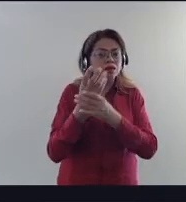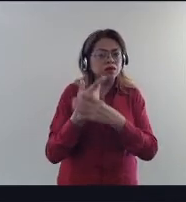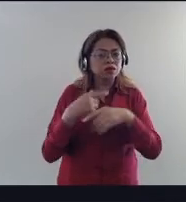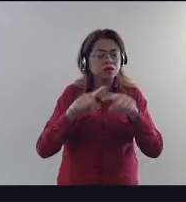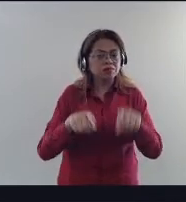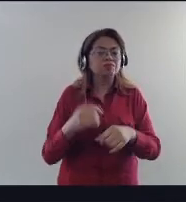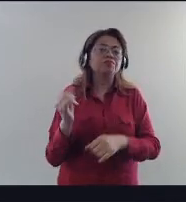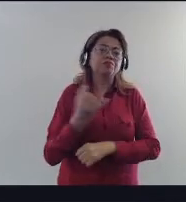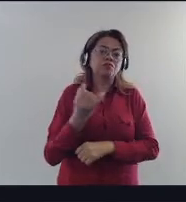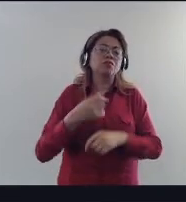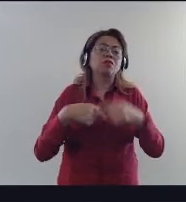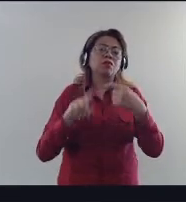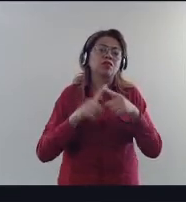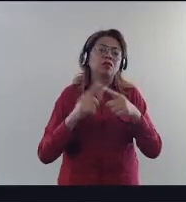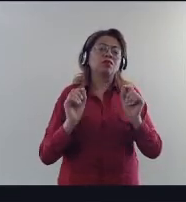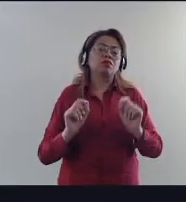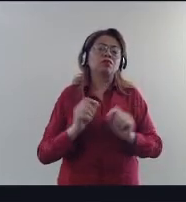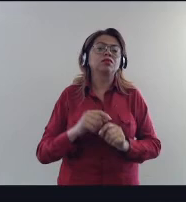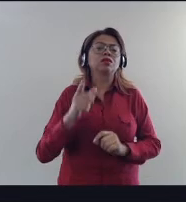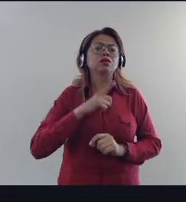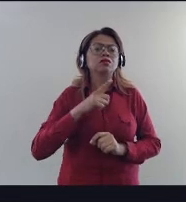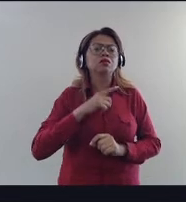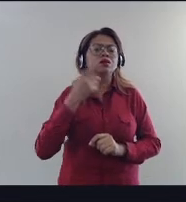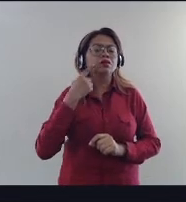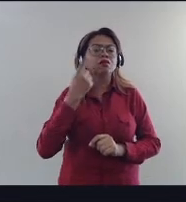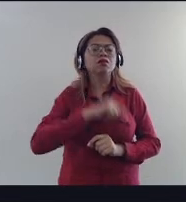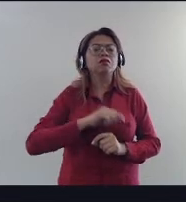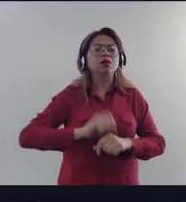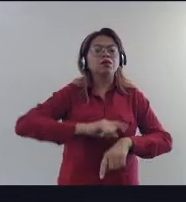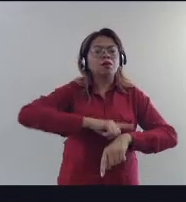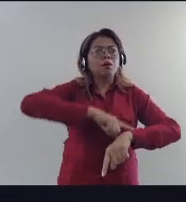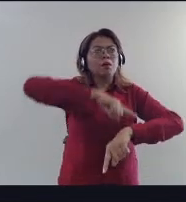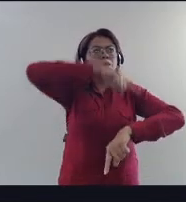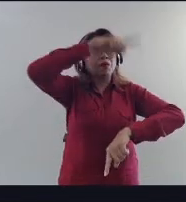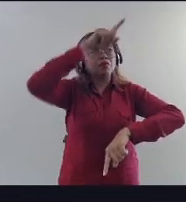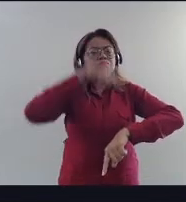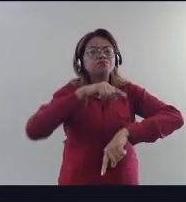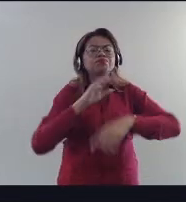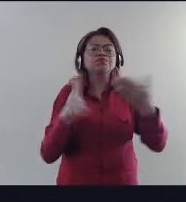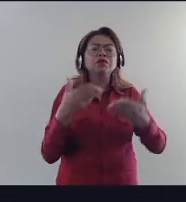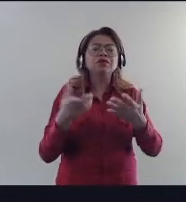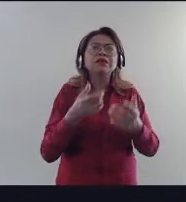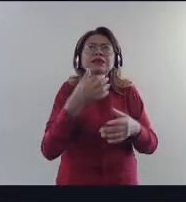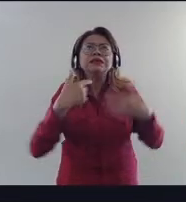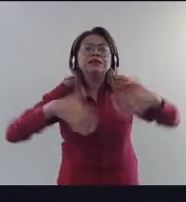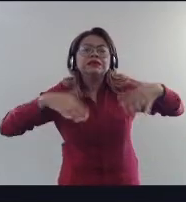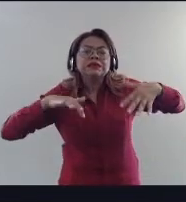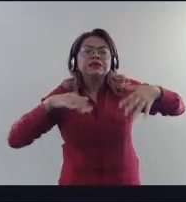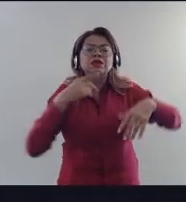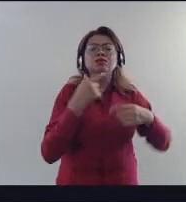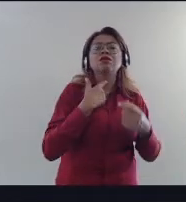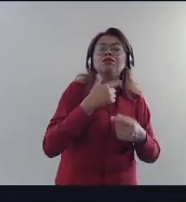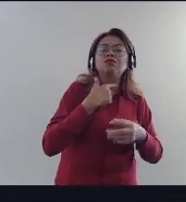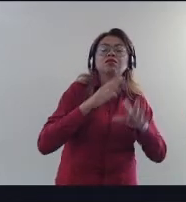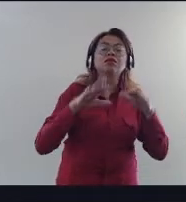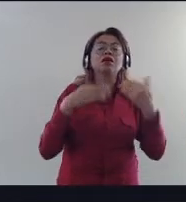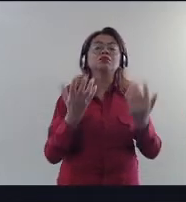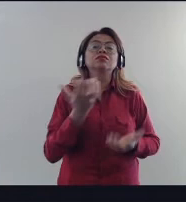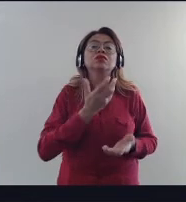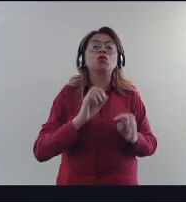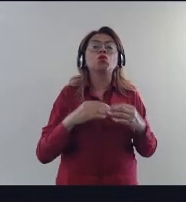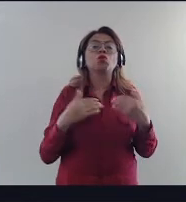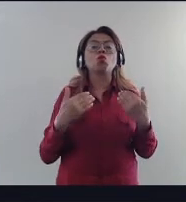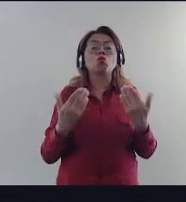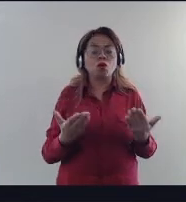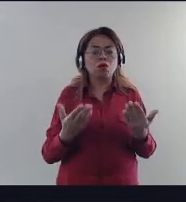alta em relação àquela inovação, e aí você bate no pico das expectativas infladas. Só que, quando você